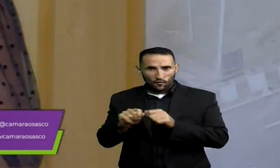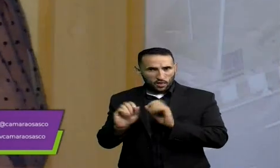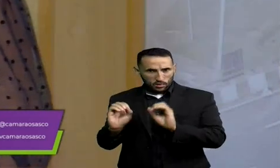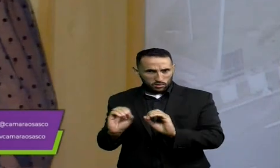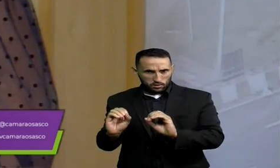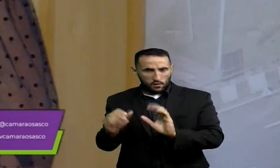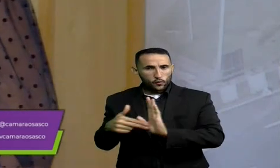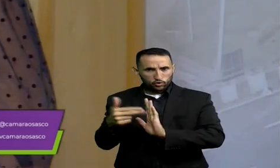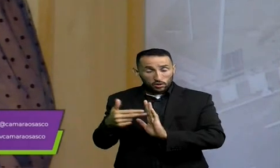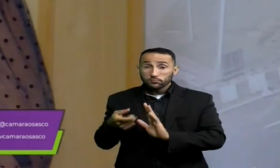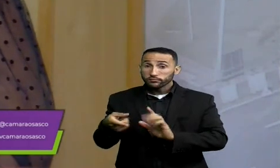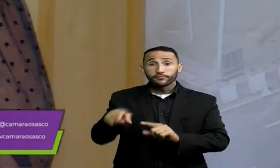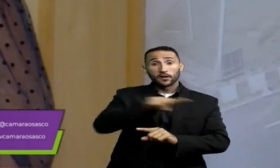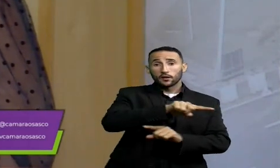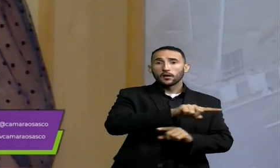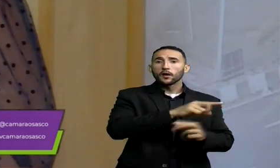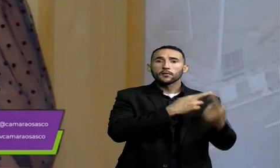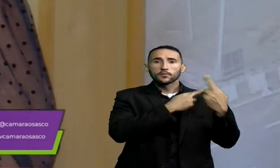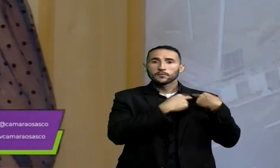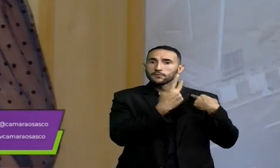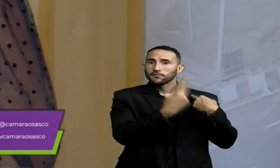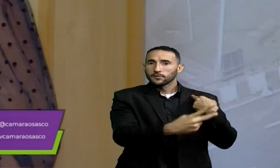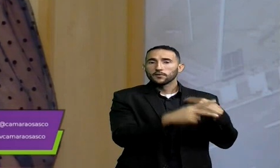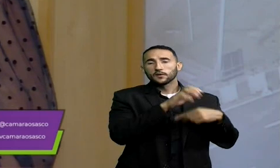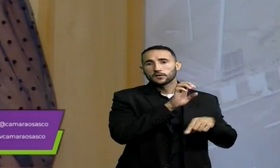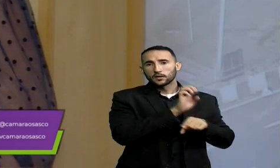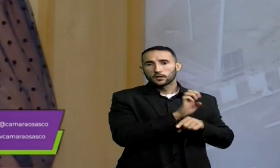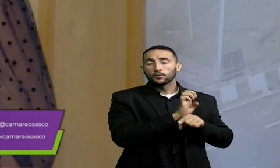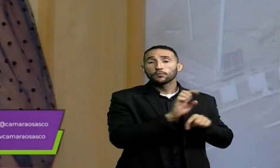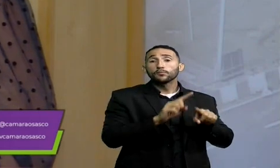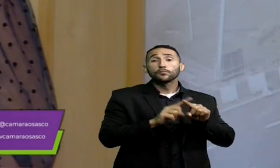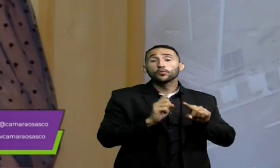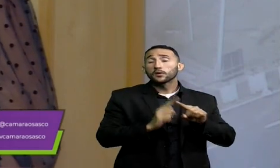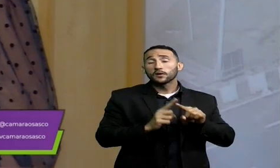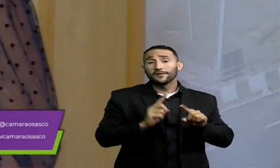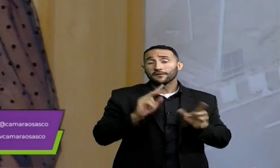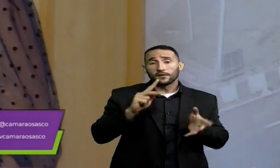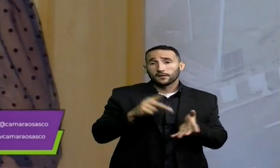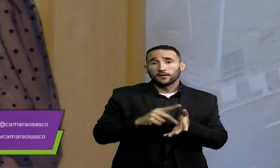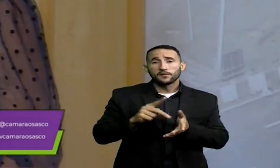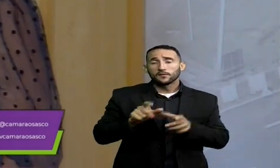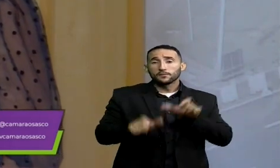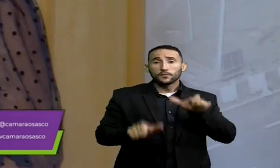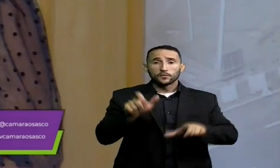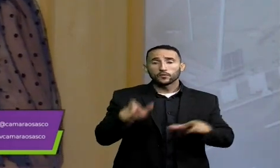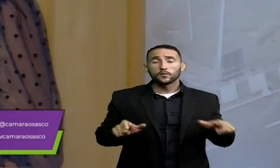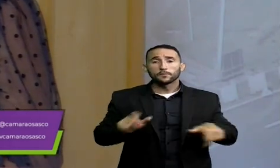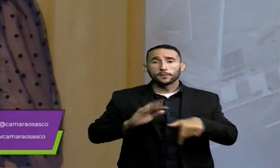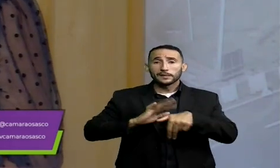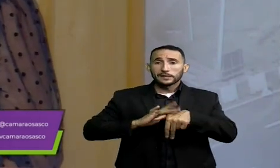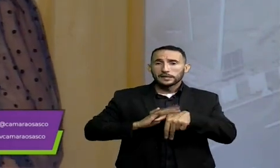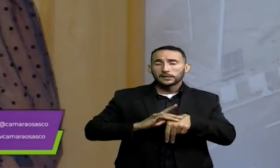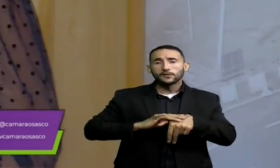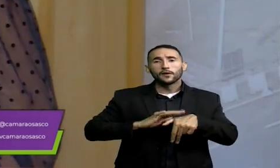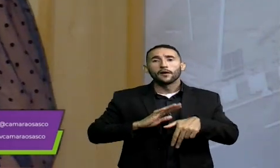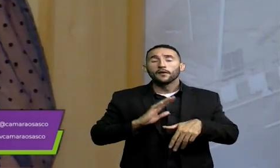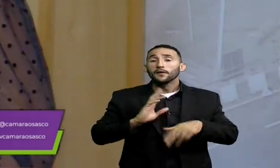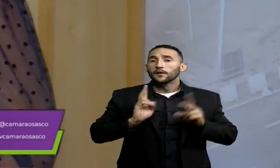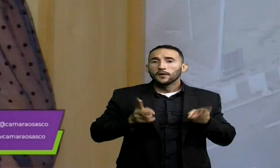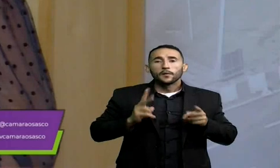aqui e acabar com essa fila porque na realidade o paciente cada vez mais ele vai fazendo o qu ele